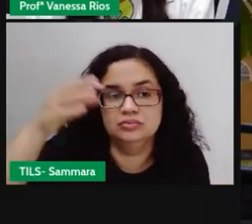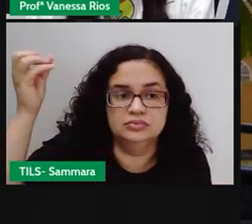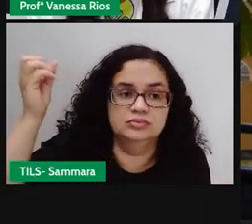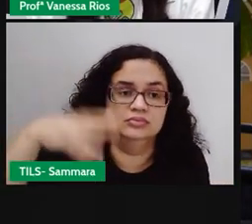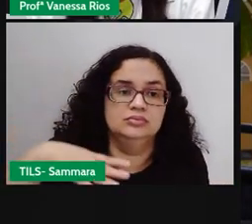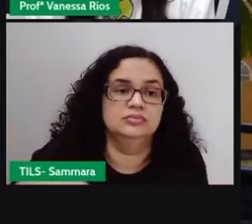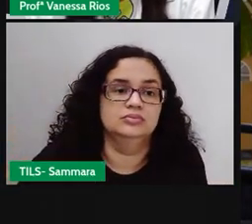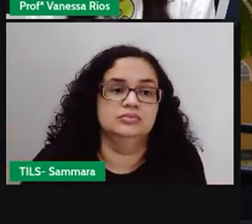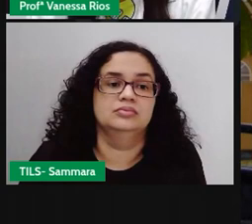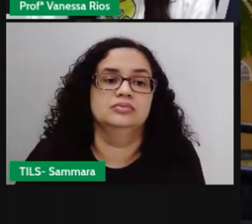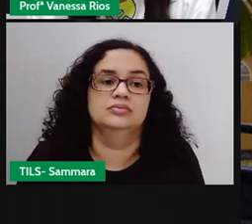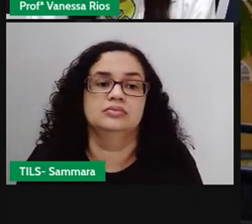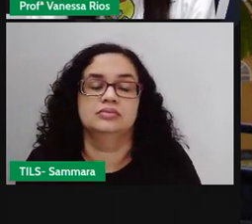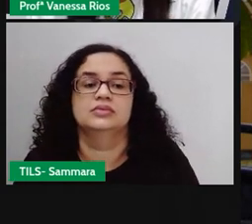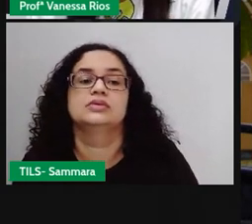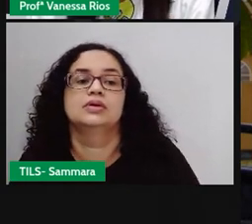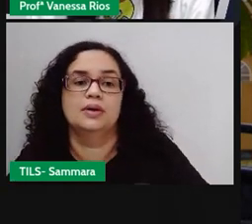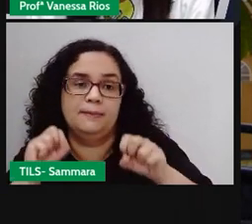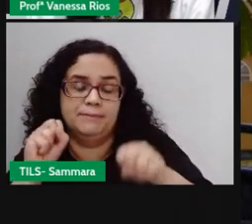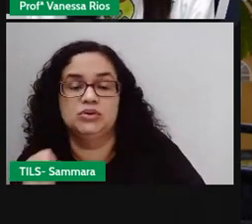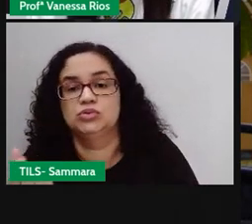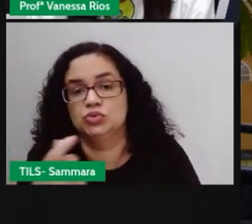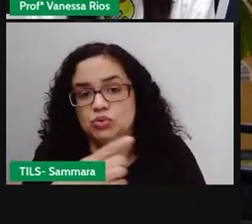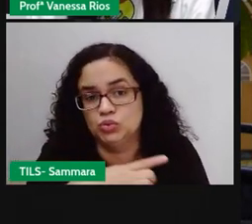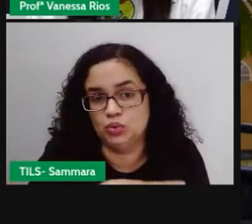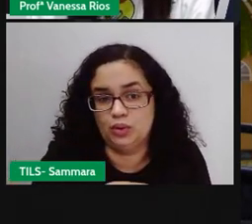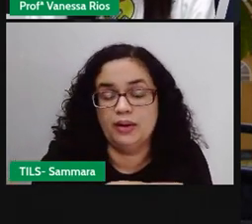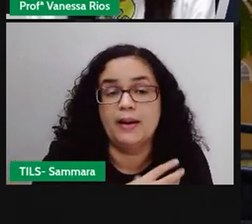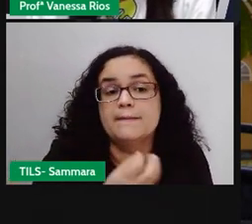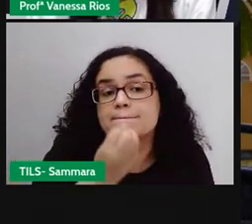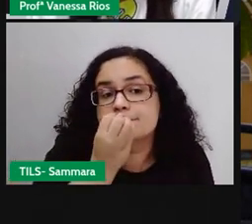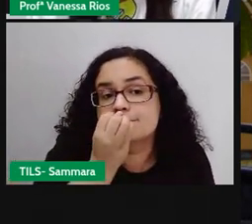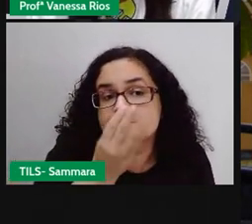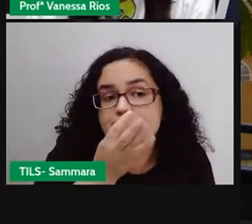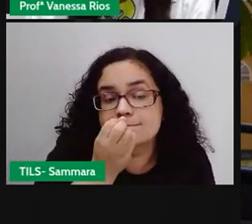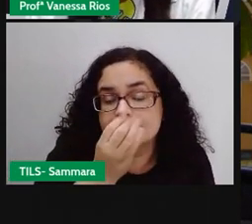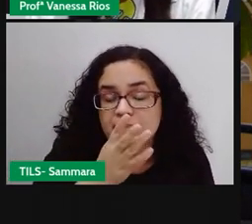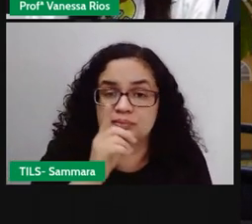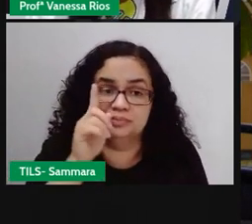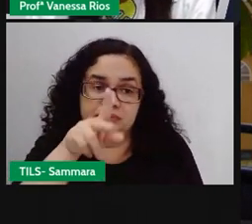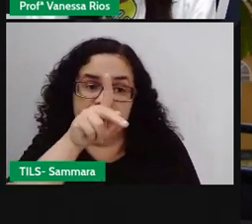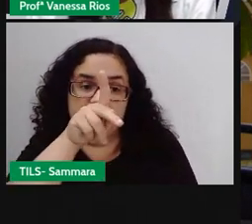mais moderna. Mas a gente pode considerar aí como bens, como